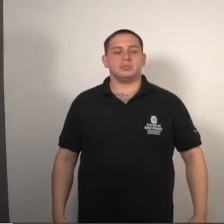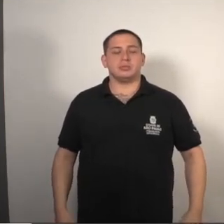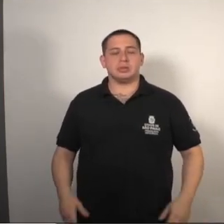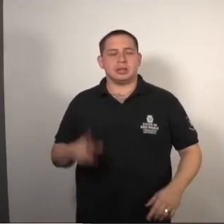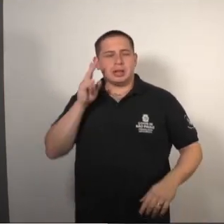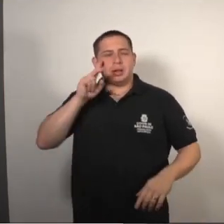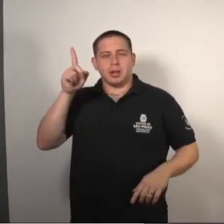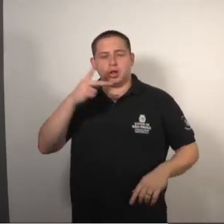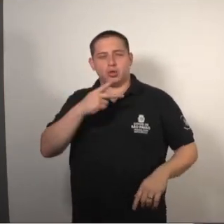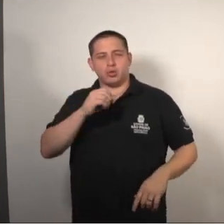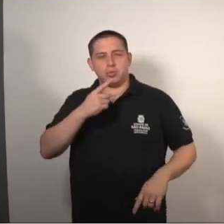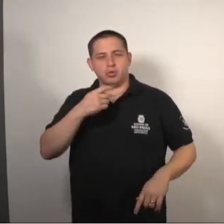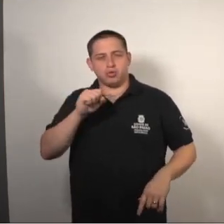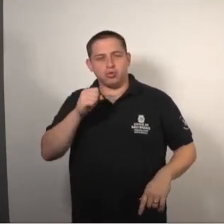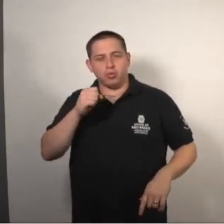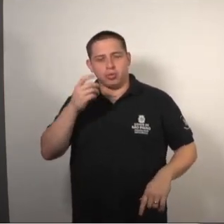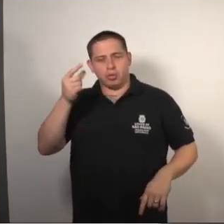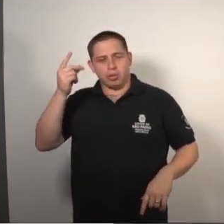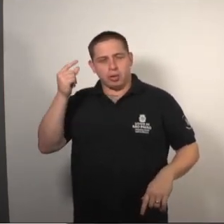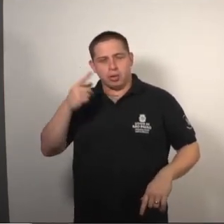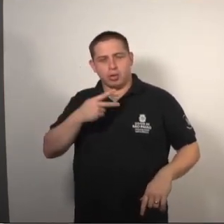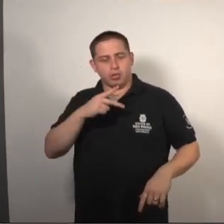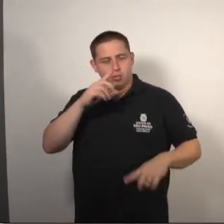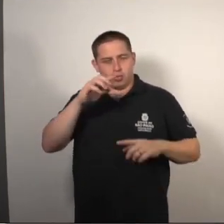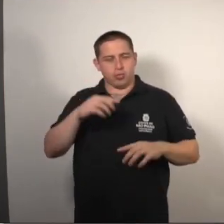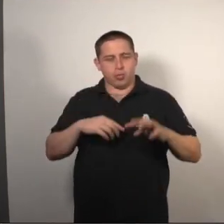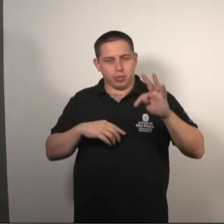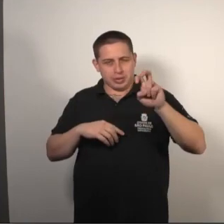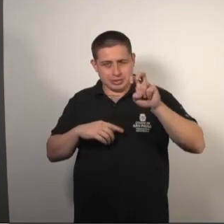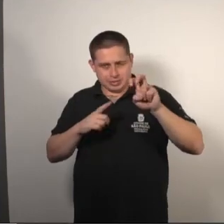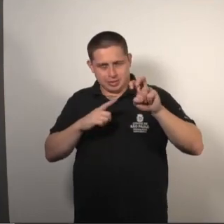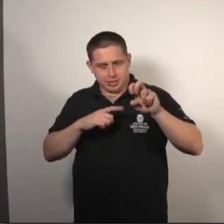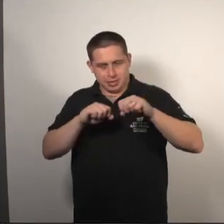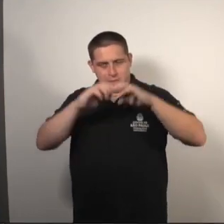aconteceu no T5, a ruptura.